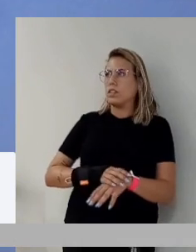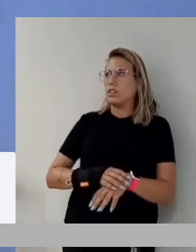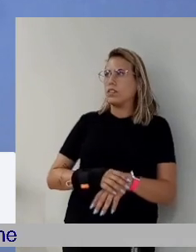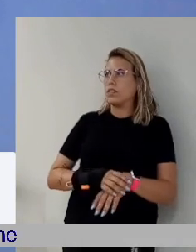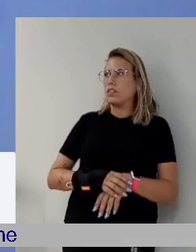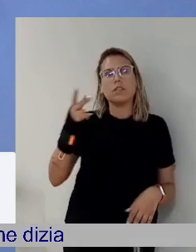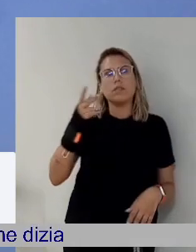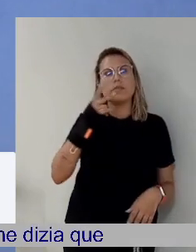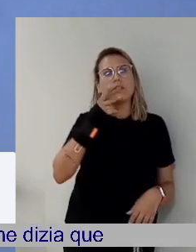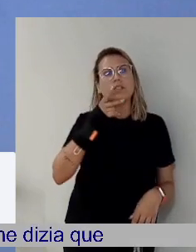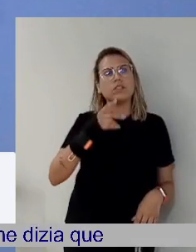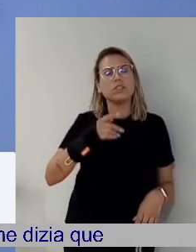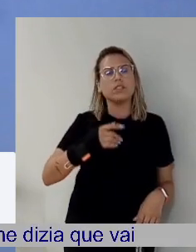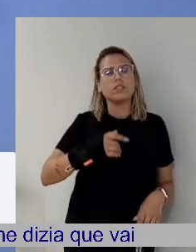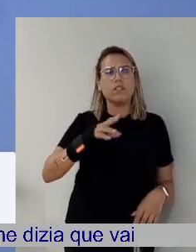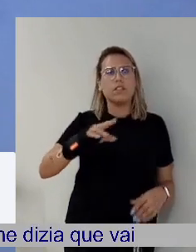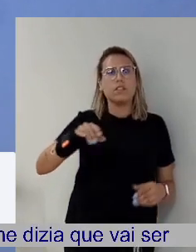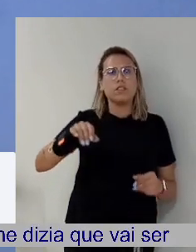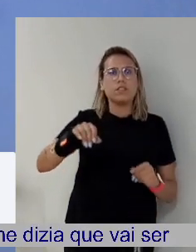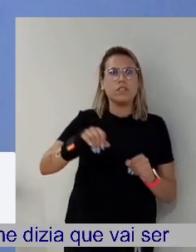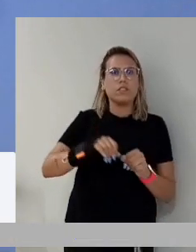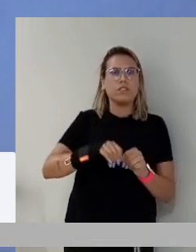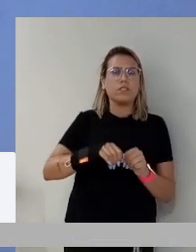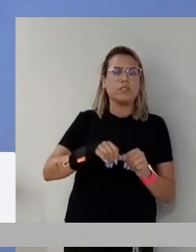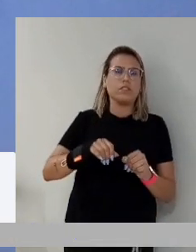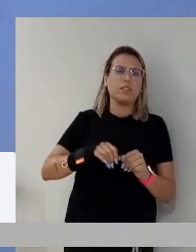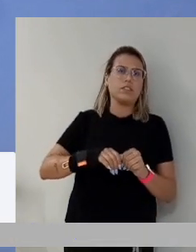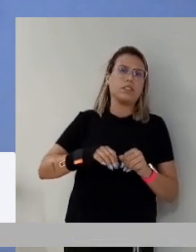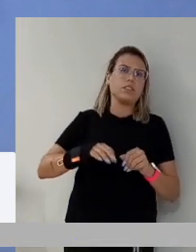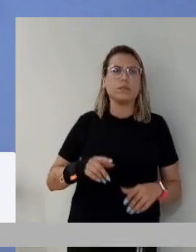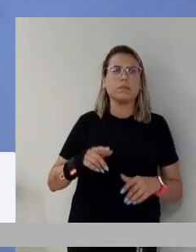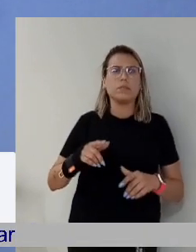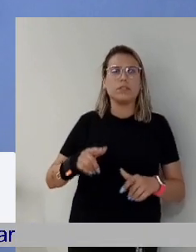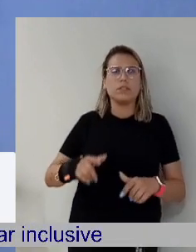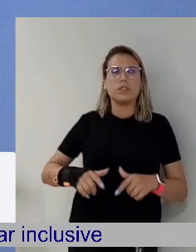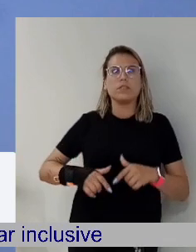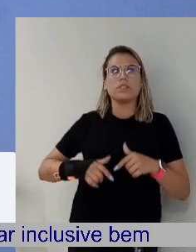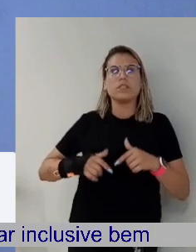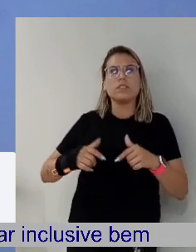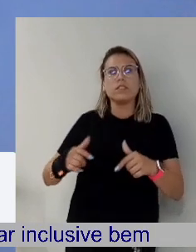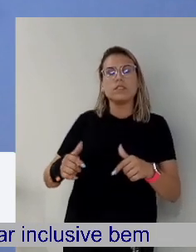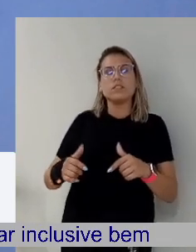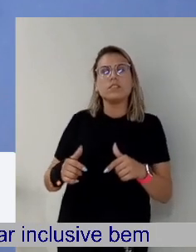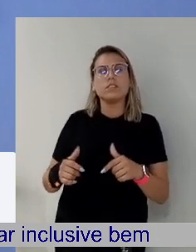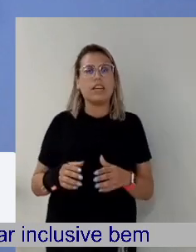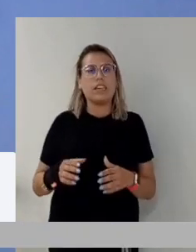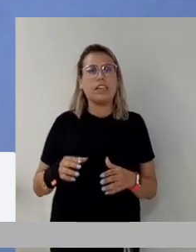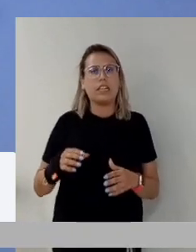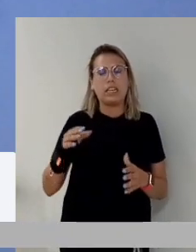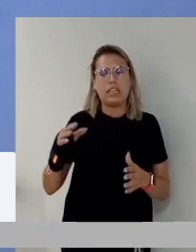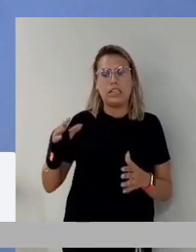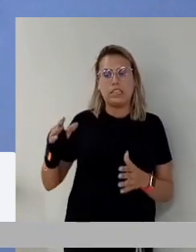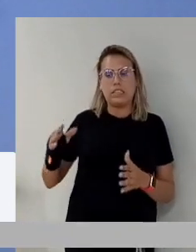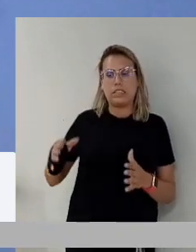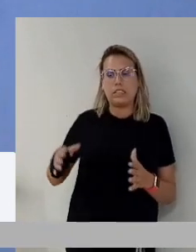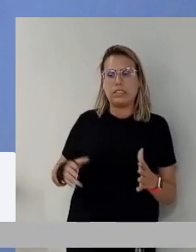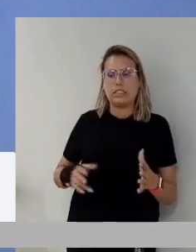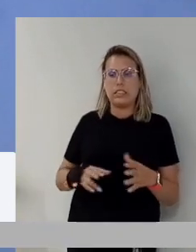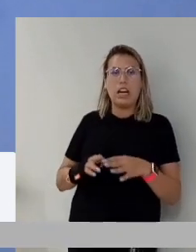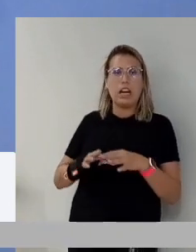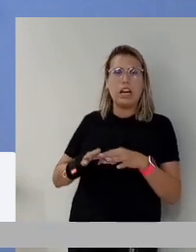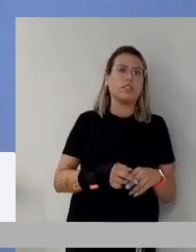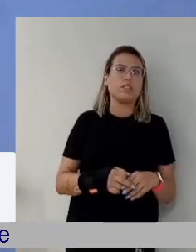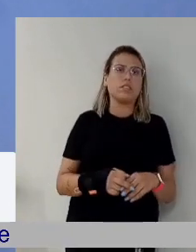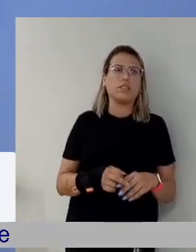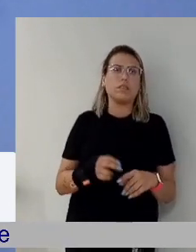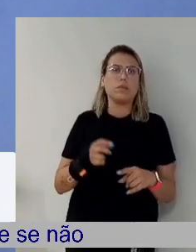dizia que vai ser feita a limpeza e eles vão providenciar inclusive a calçada certo que a gente sabe